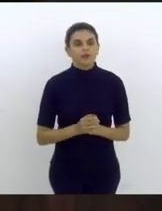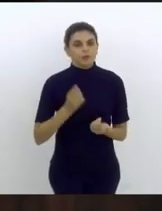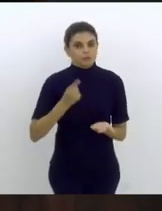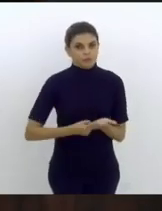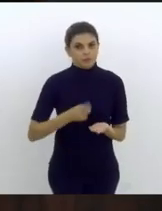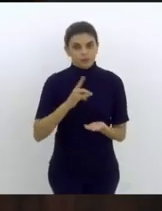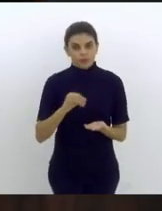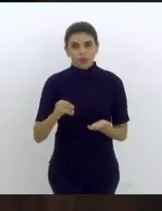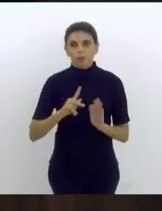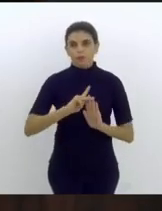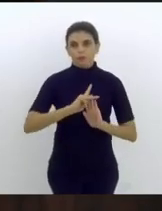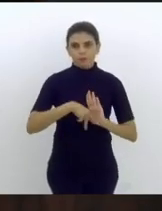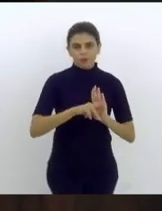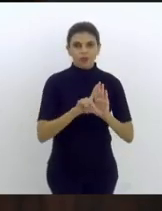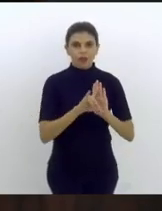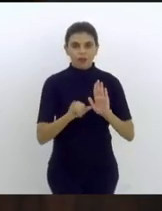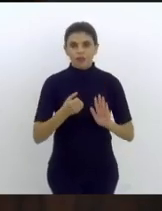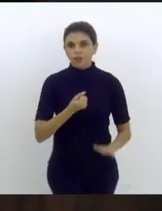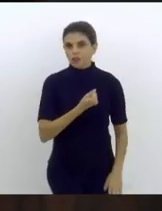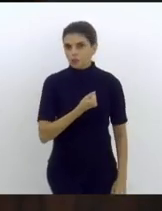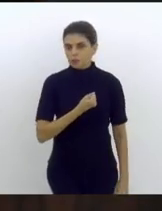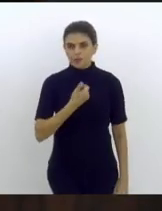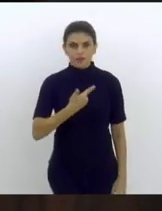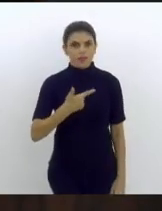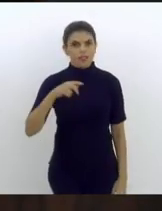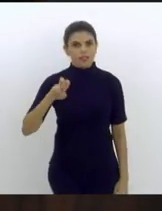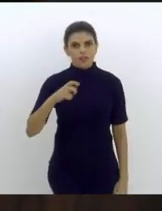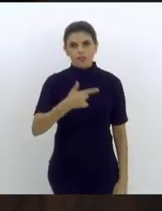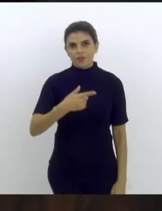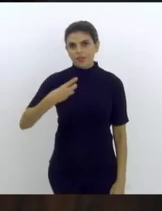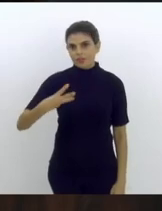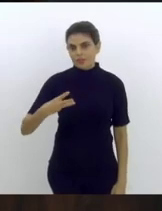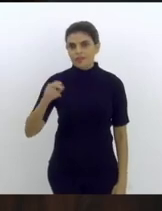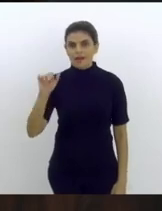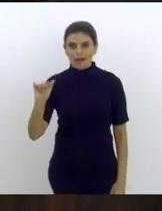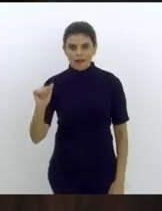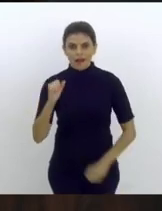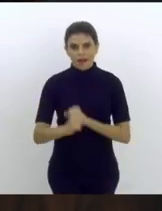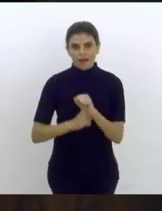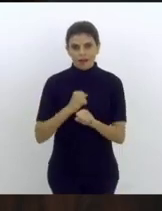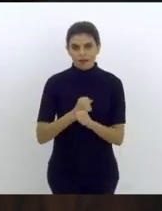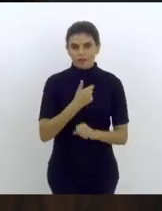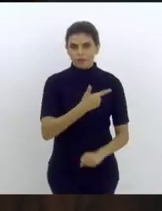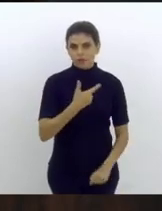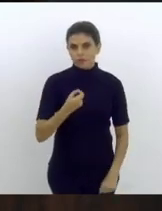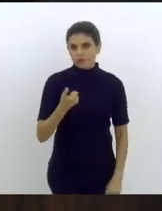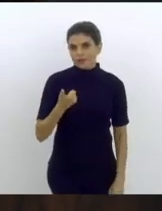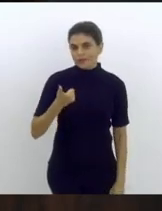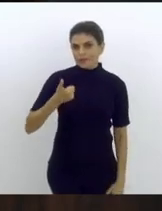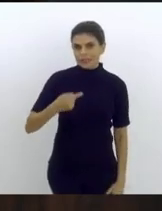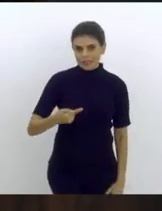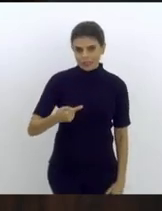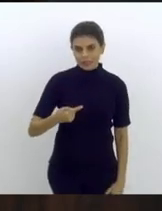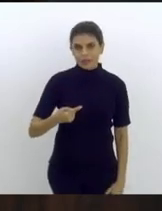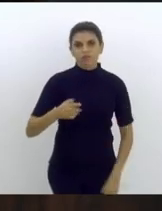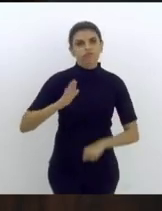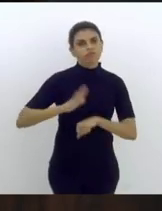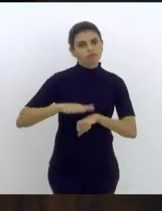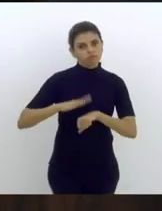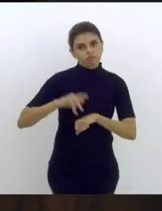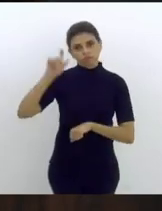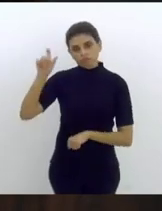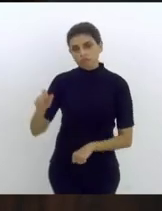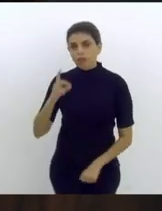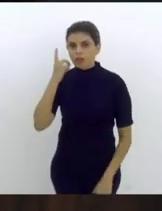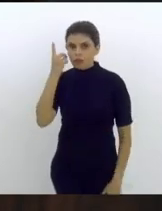projeto de lei número 25 23 A de 2017 de autoria do